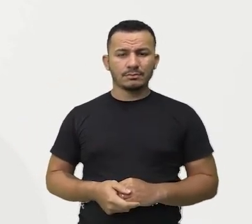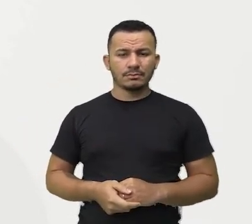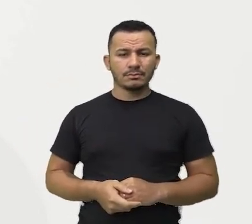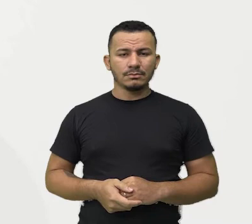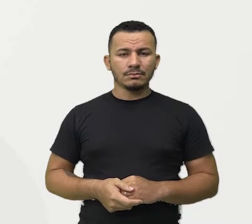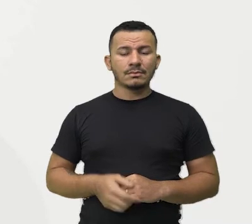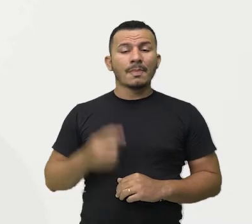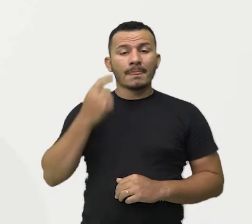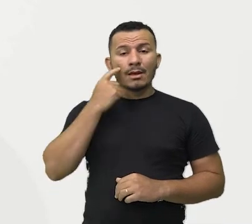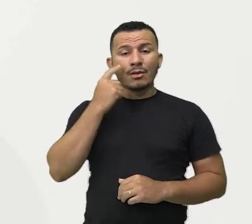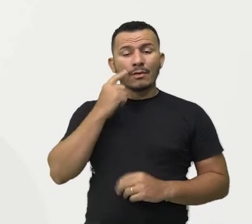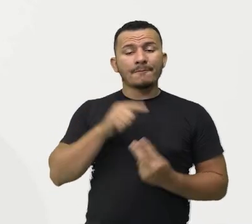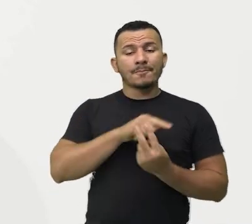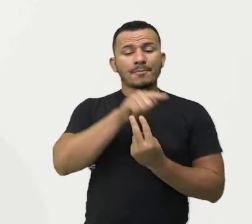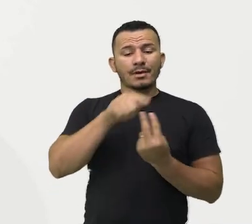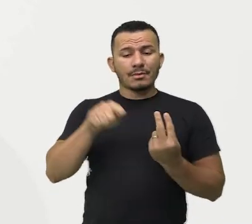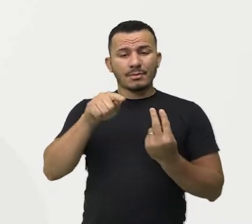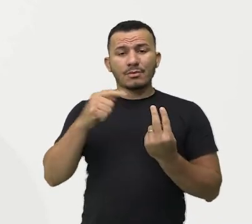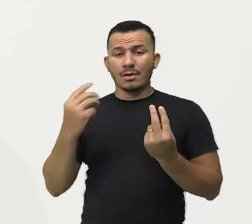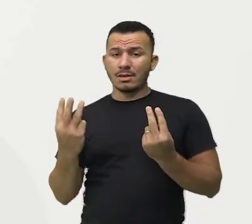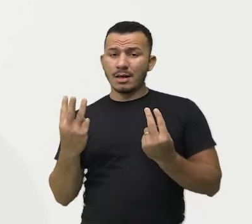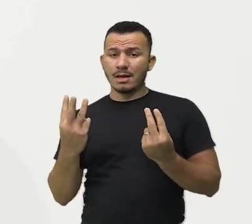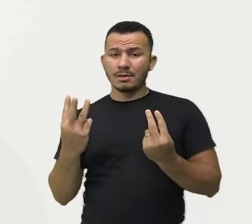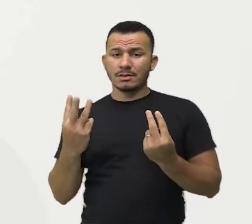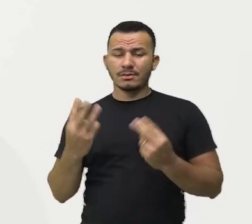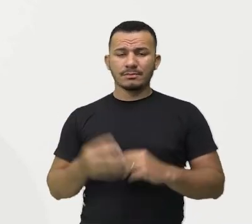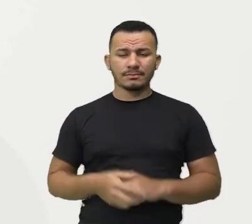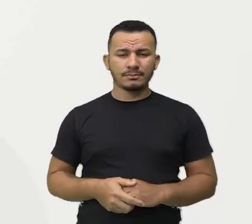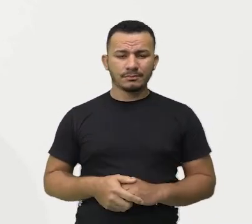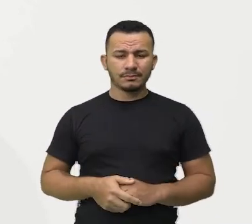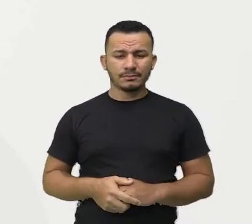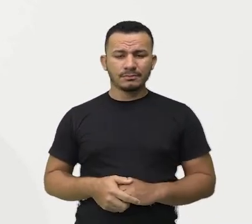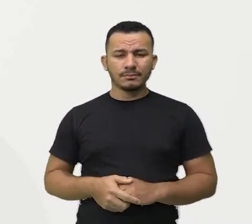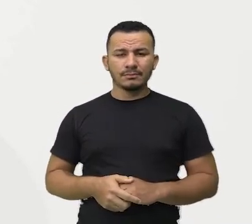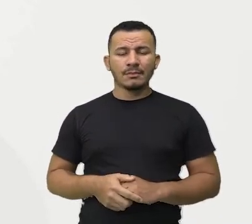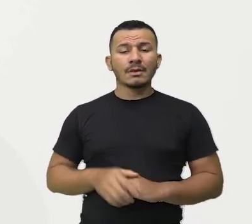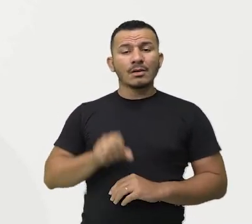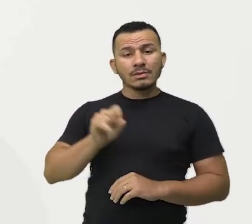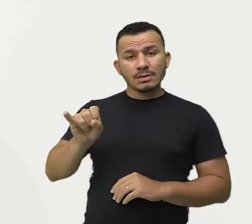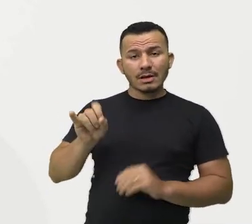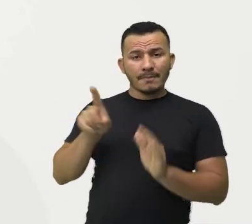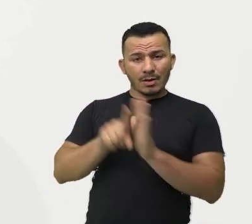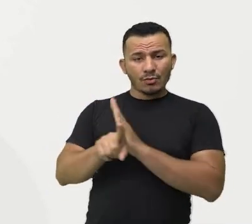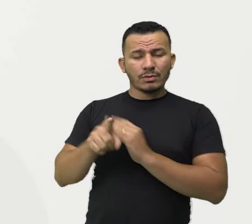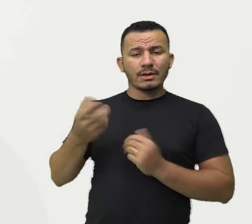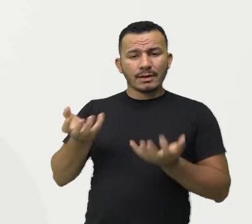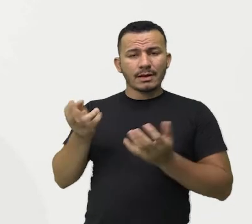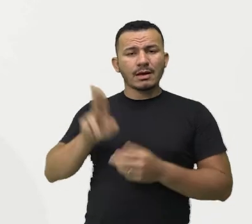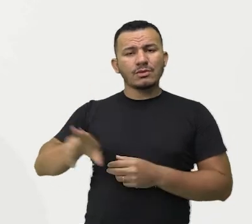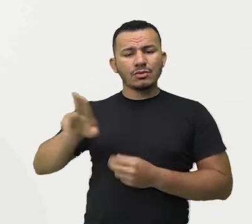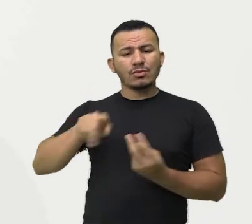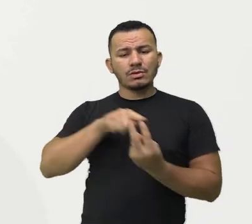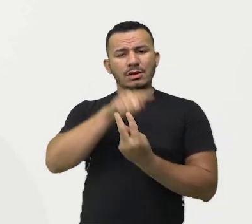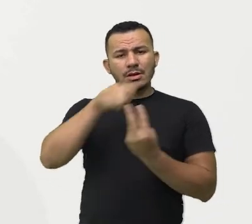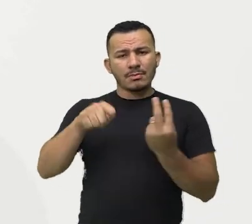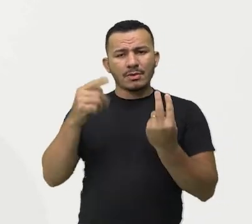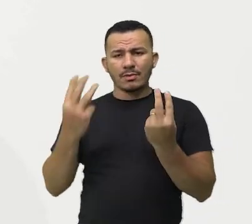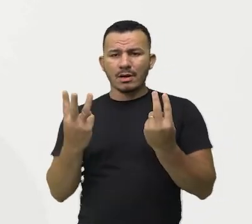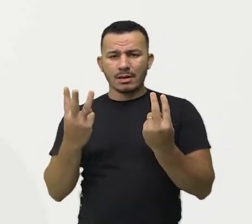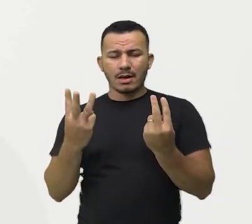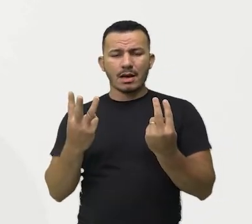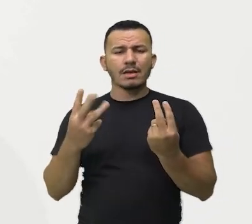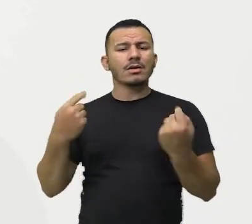ó. Ah, outra informação importante, ó. Ele diz, ó, use π igual a 3. Então, se a questão falou para a gente usar π